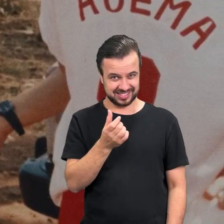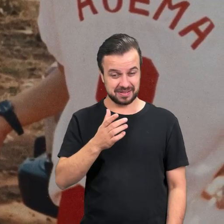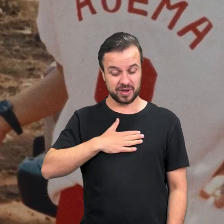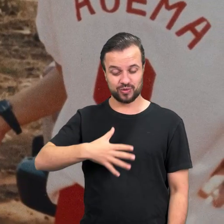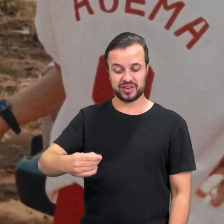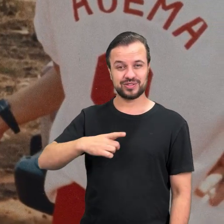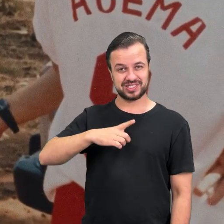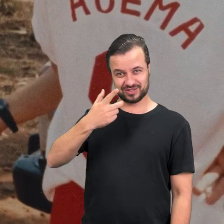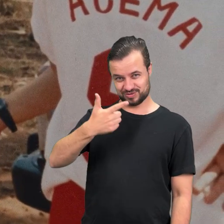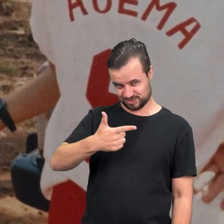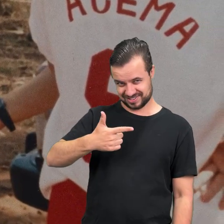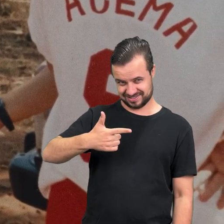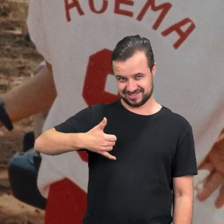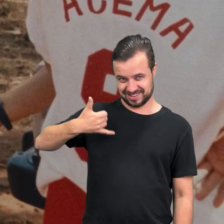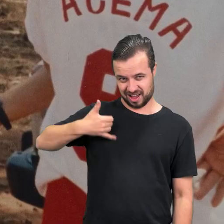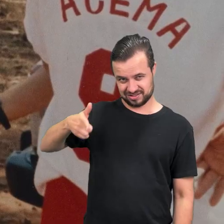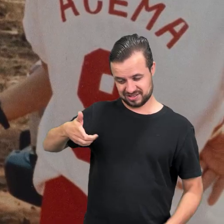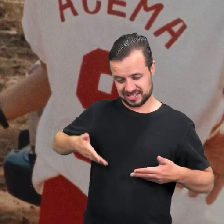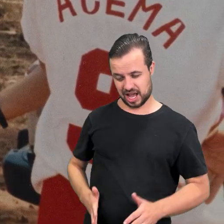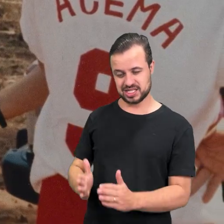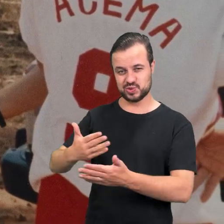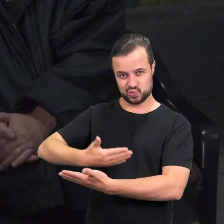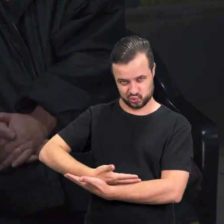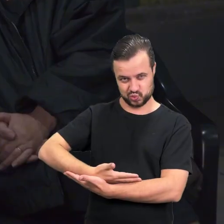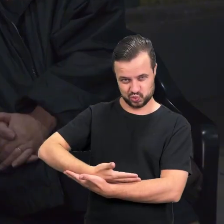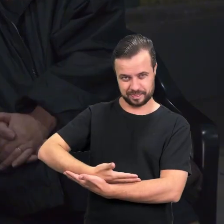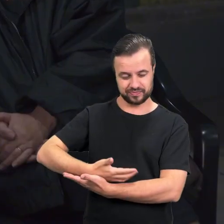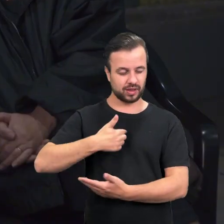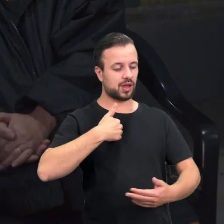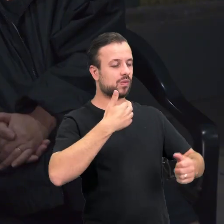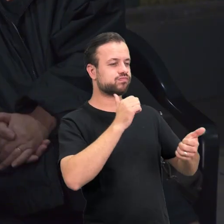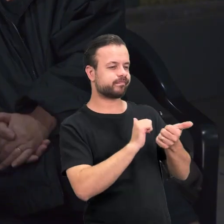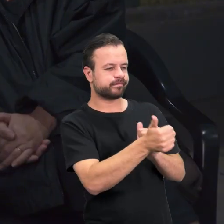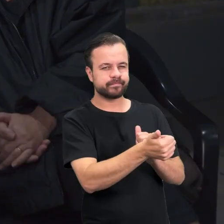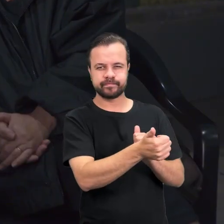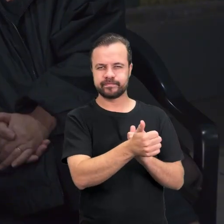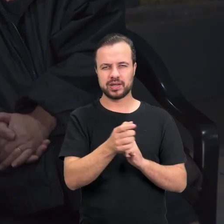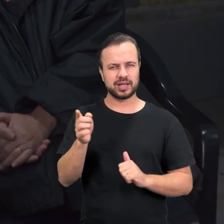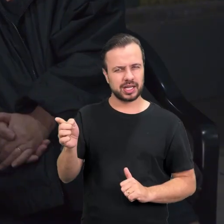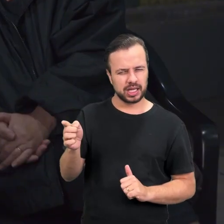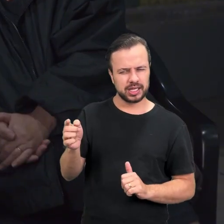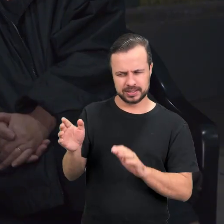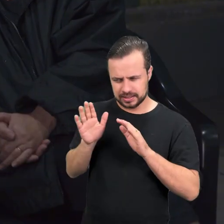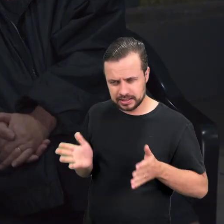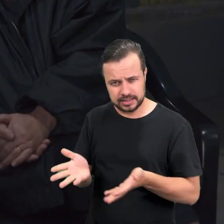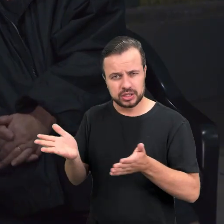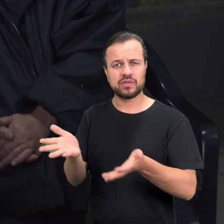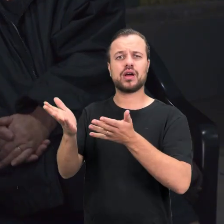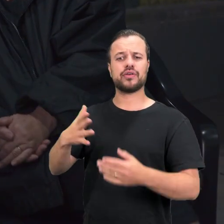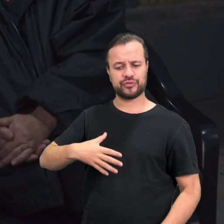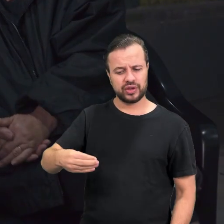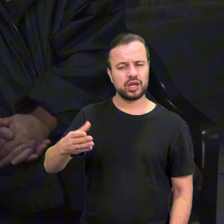aninhos. Quando meu filho nasceu, daí eu praticava esporte. Para ele entrar no esporte, minhas filhas entrar